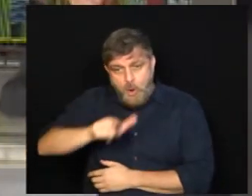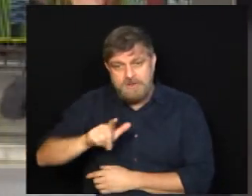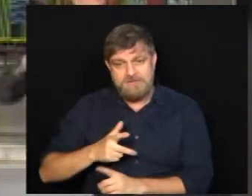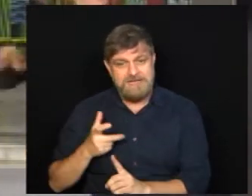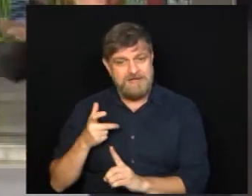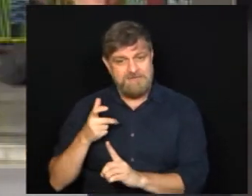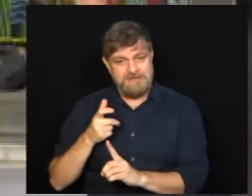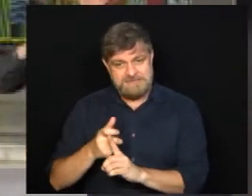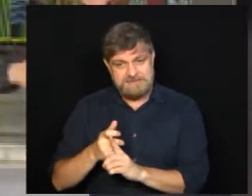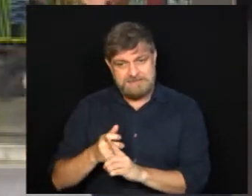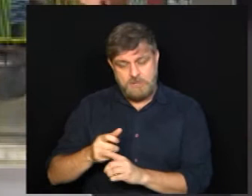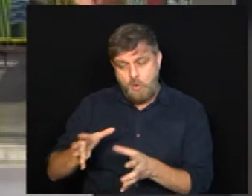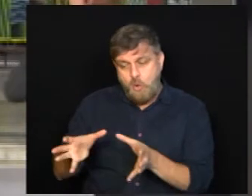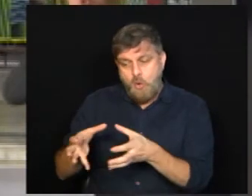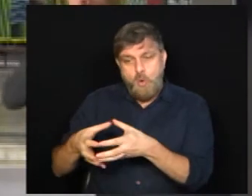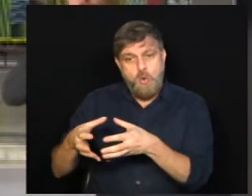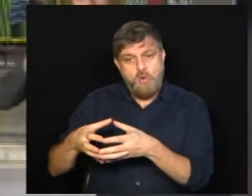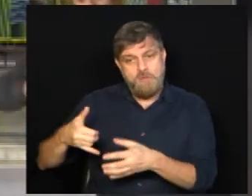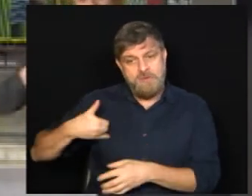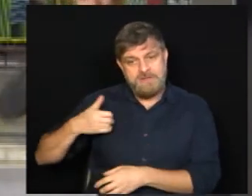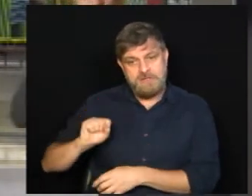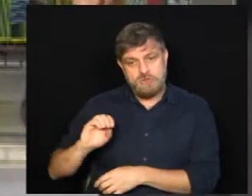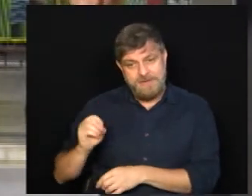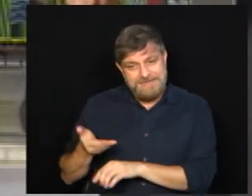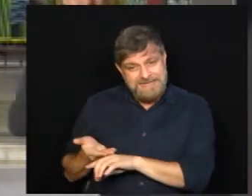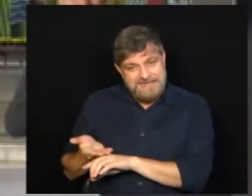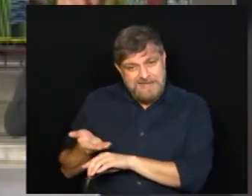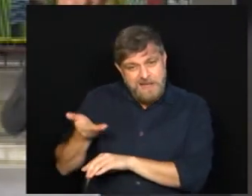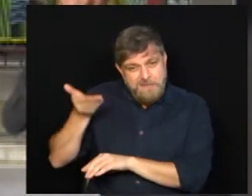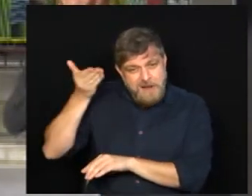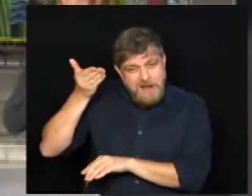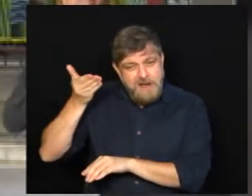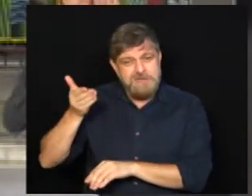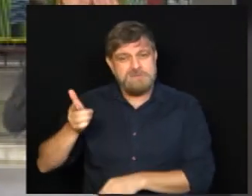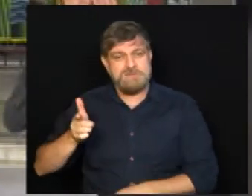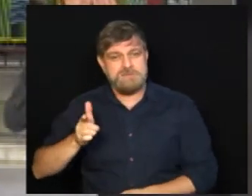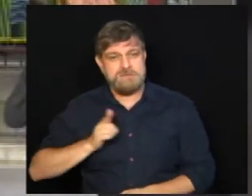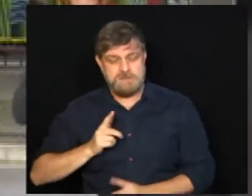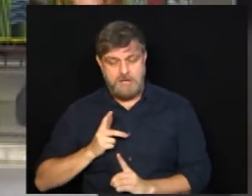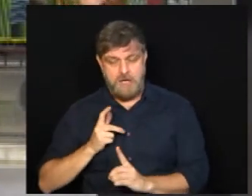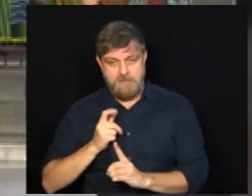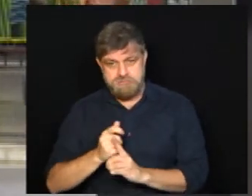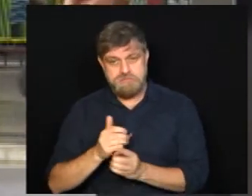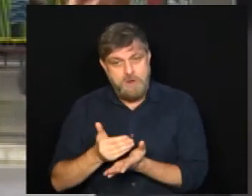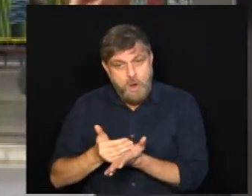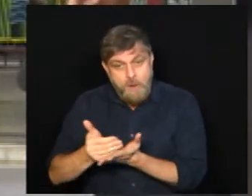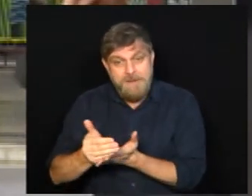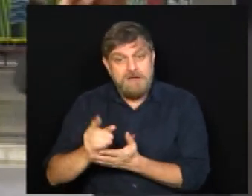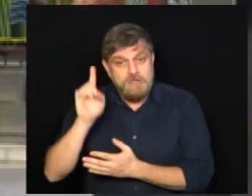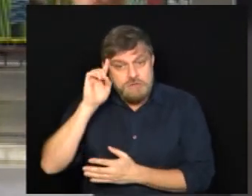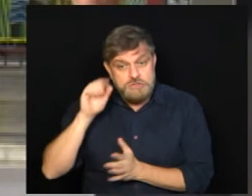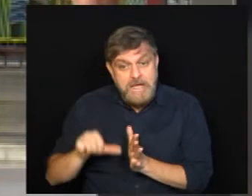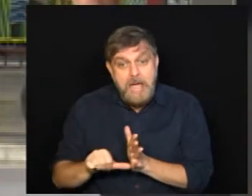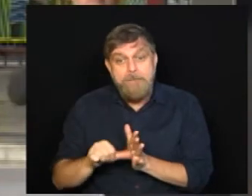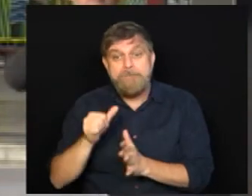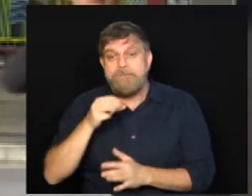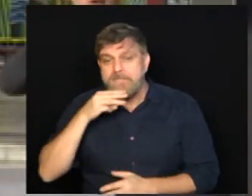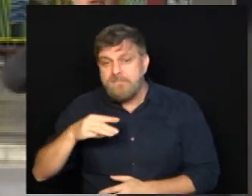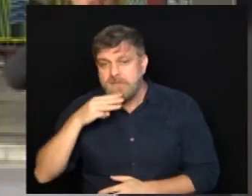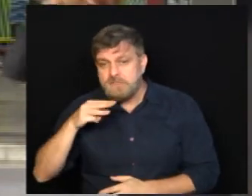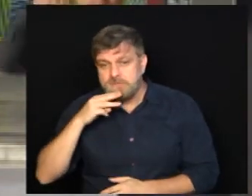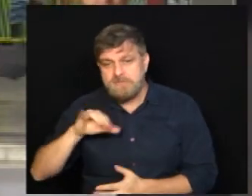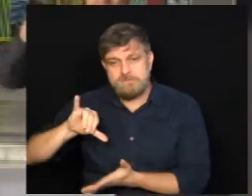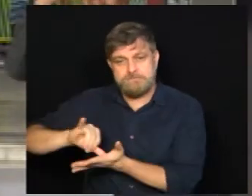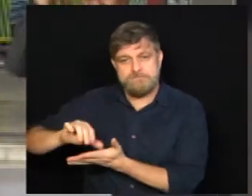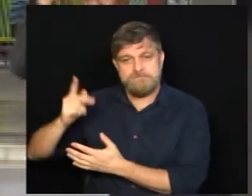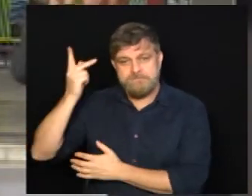vacinação para os idosos com mais de 80 anos começará no dia 1º de março em São